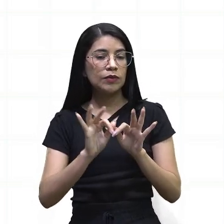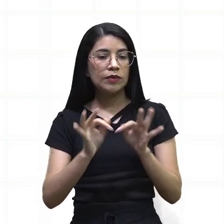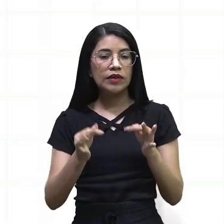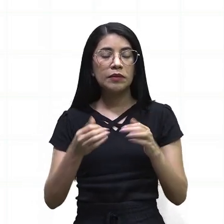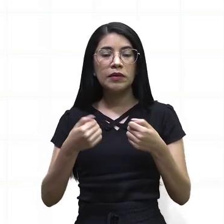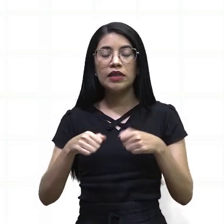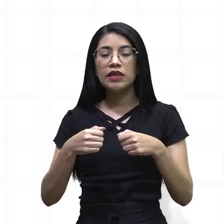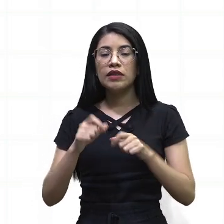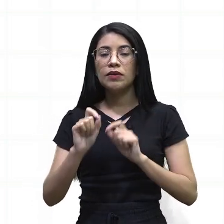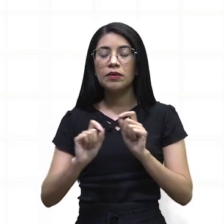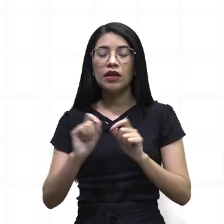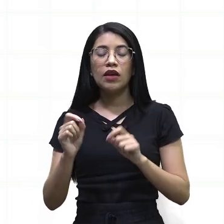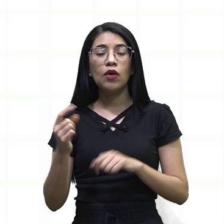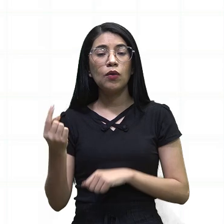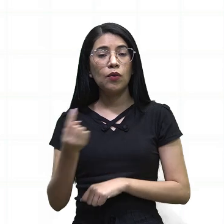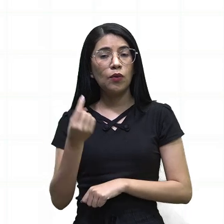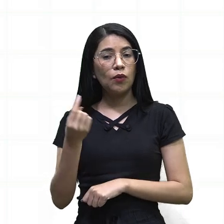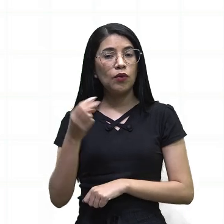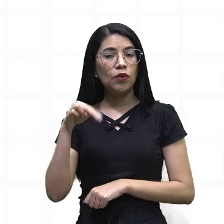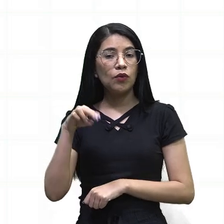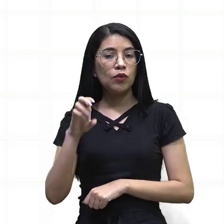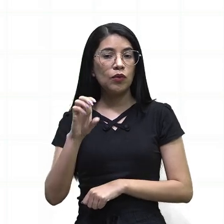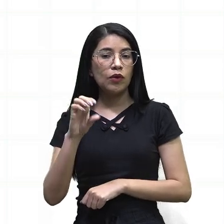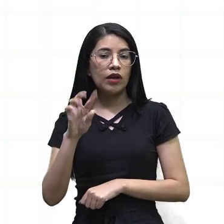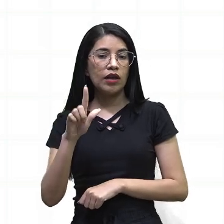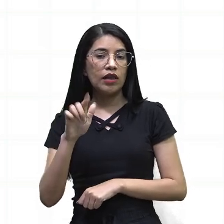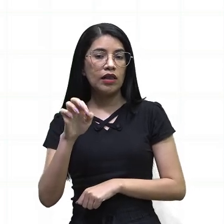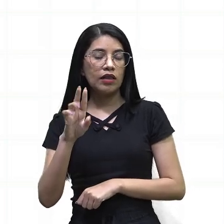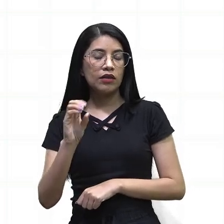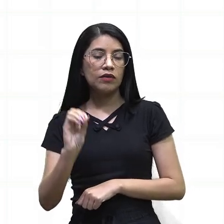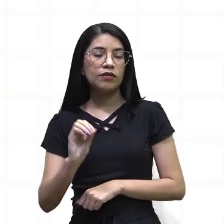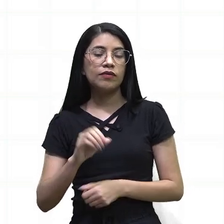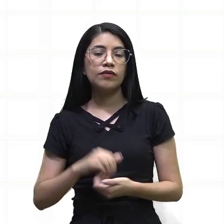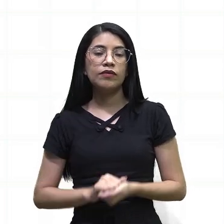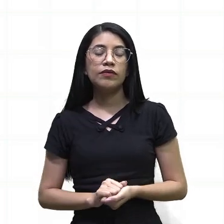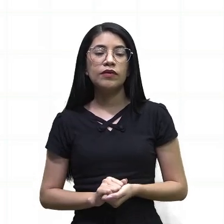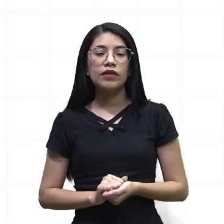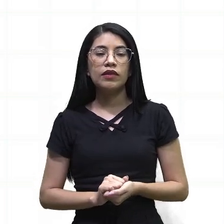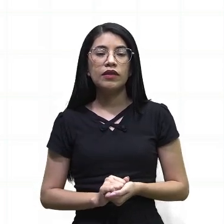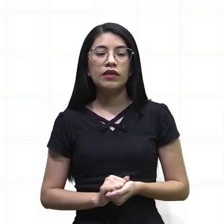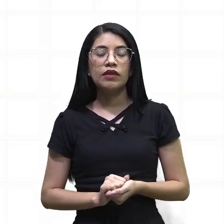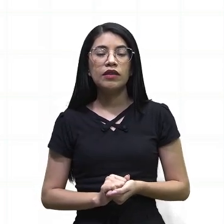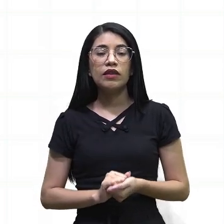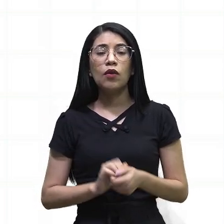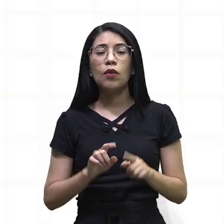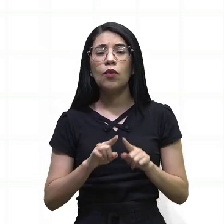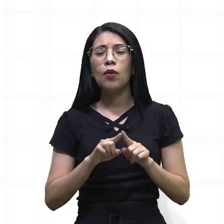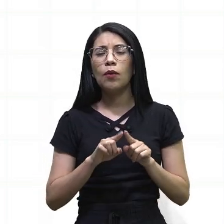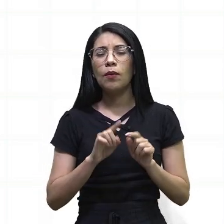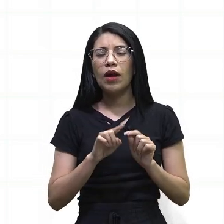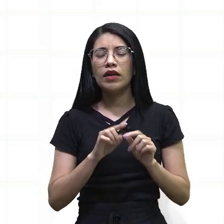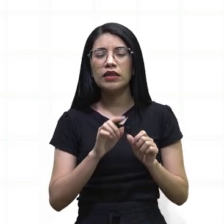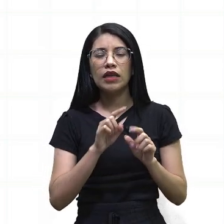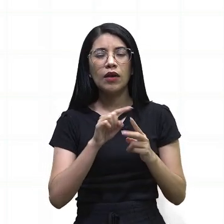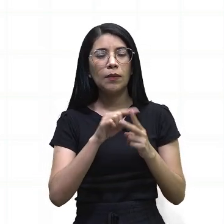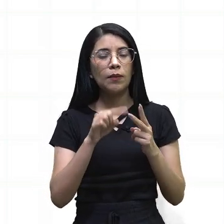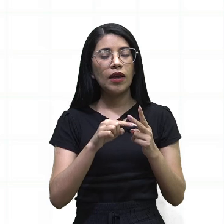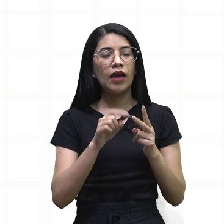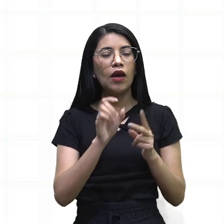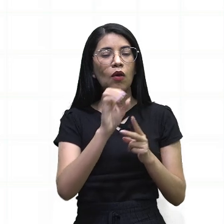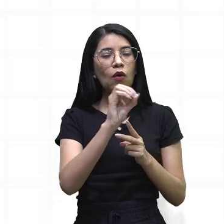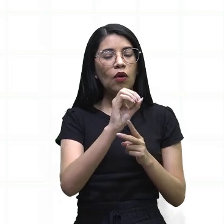que ter apenas um núcleo. Então, entre o O e o jacaré, quem é mais importante?